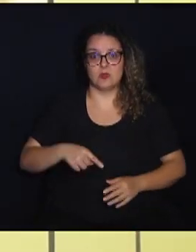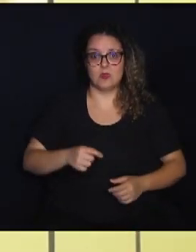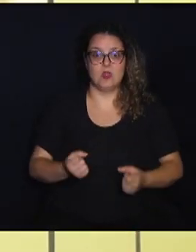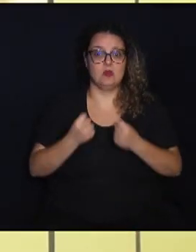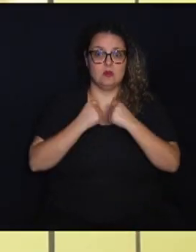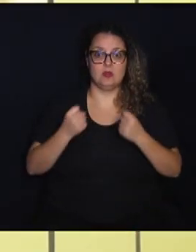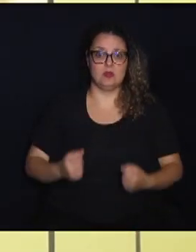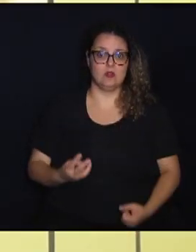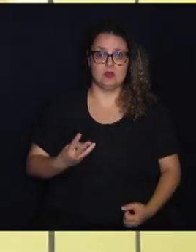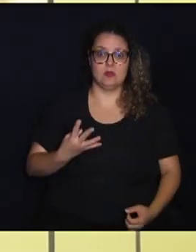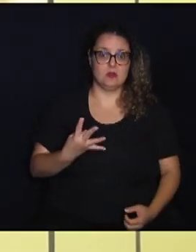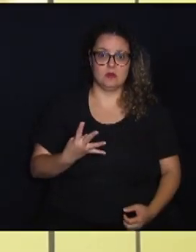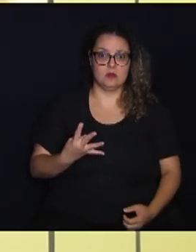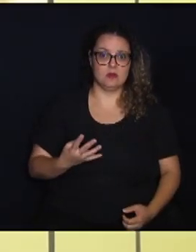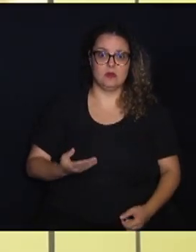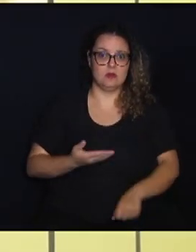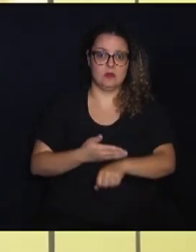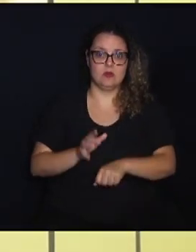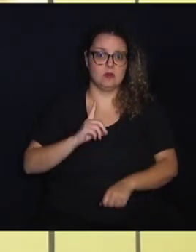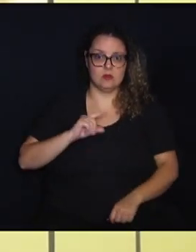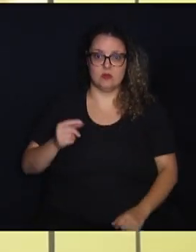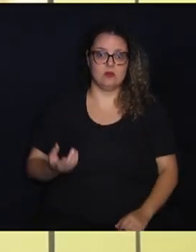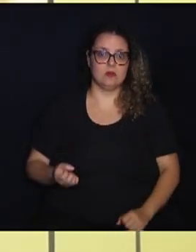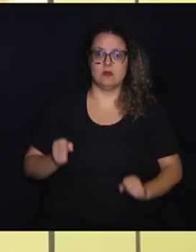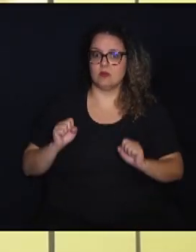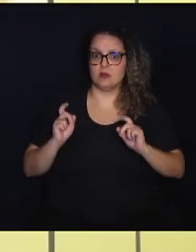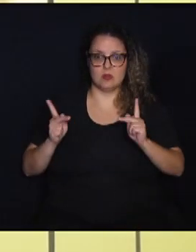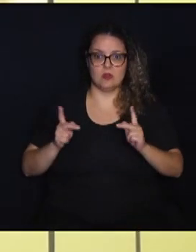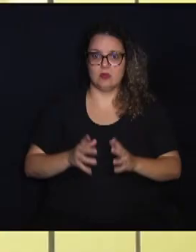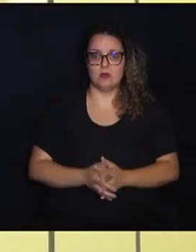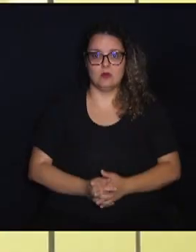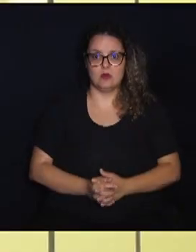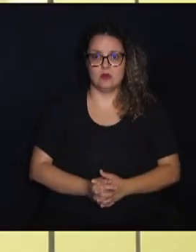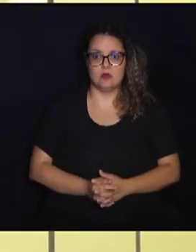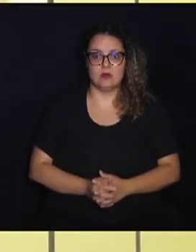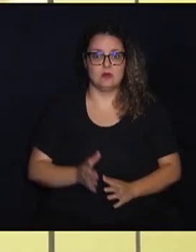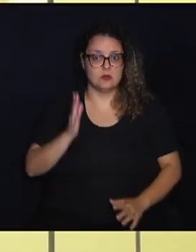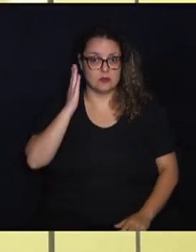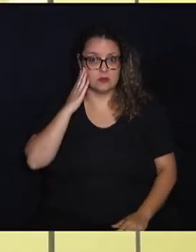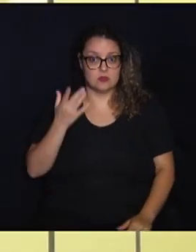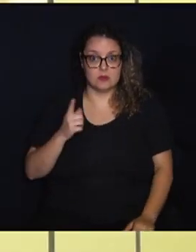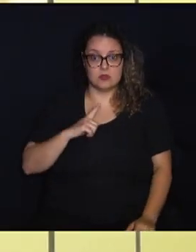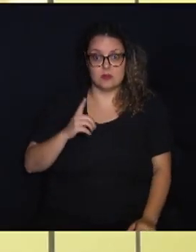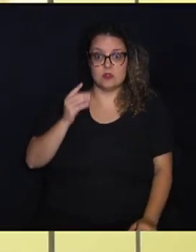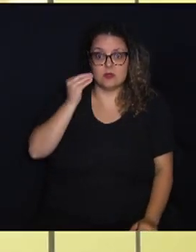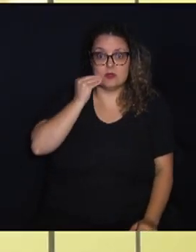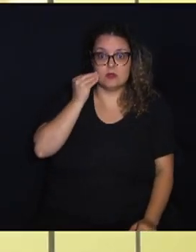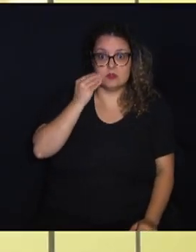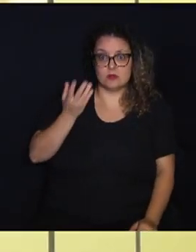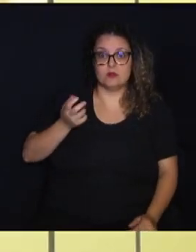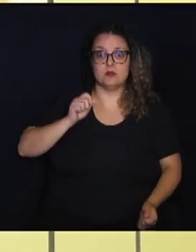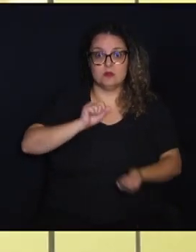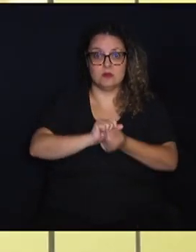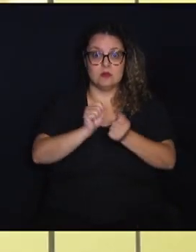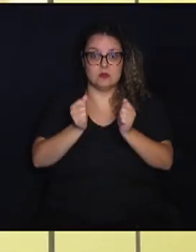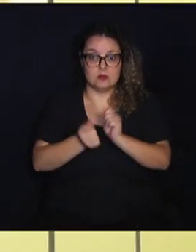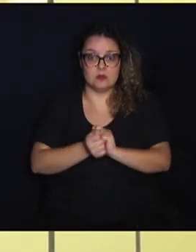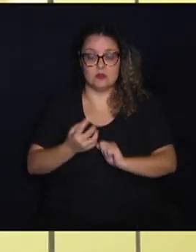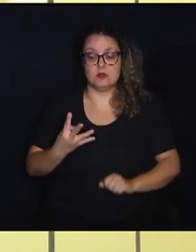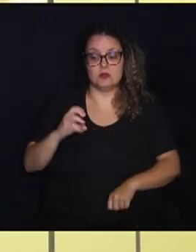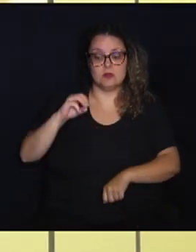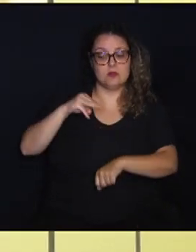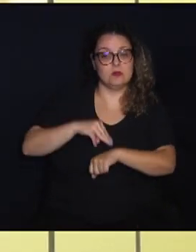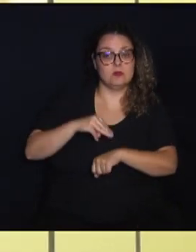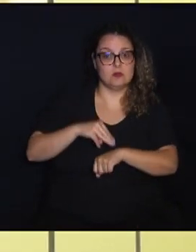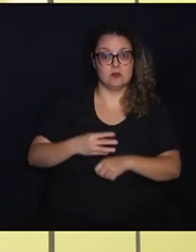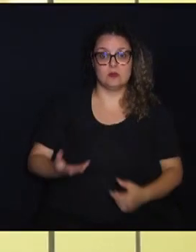3, 4 exercícios e vai embora. E tá bom. Entendi. Entendeu? E eu tento adequar esses 40